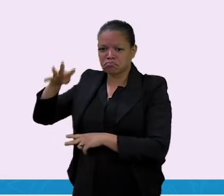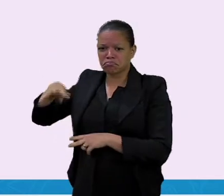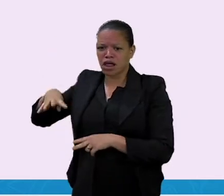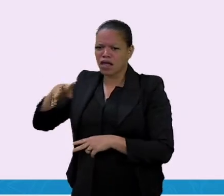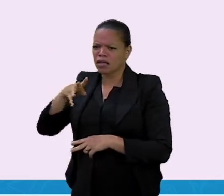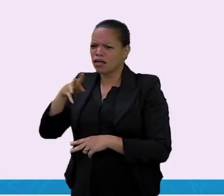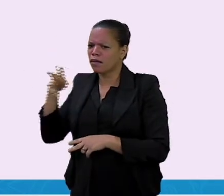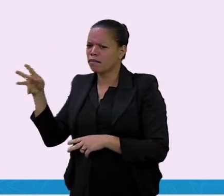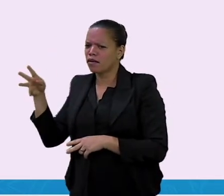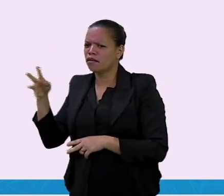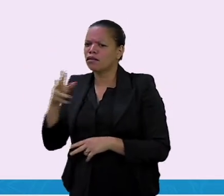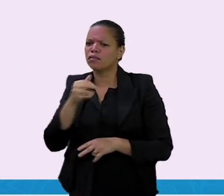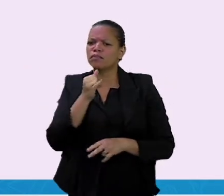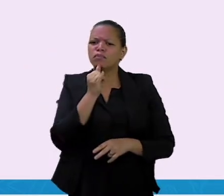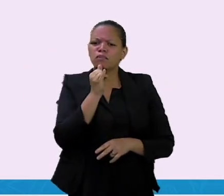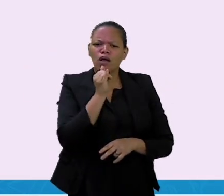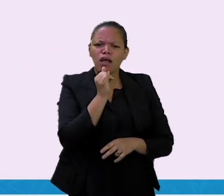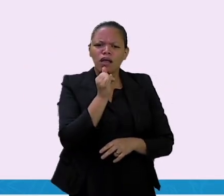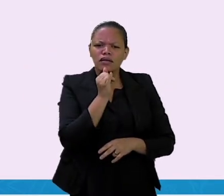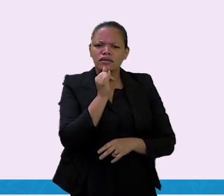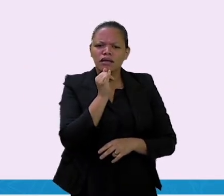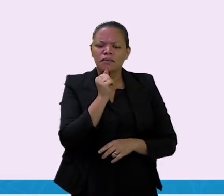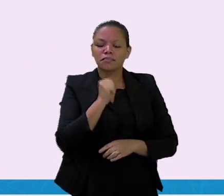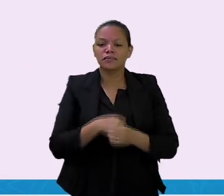Só um minutinho, vamos lá. Primeiro aqui.